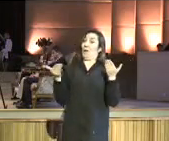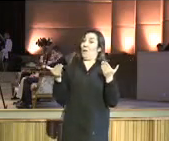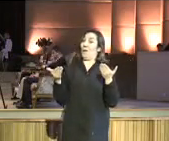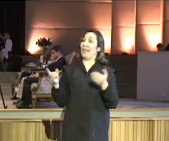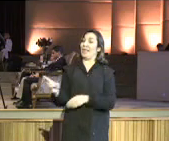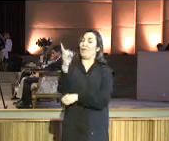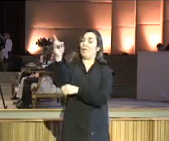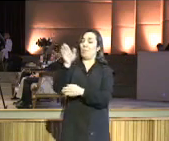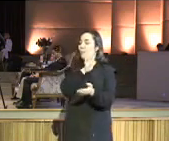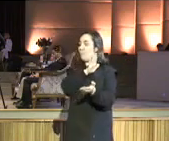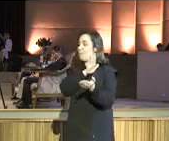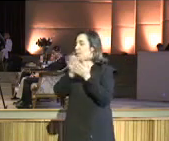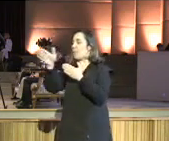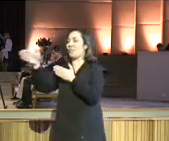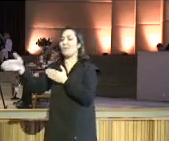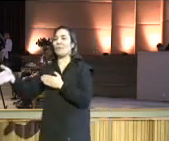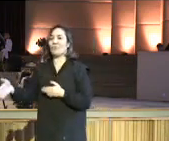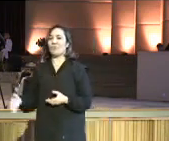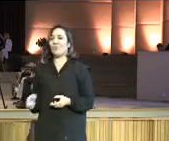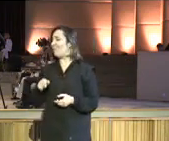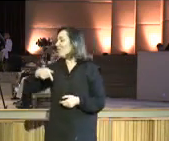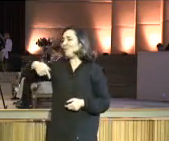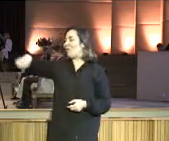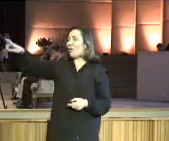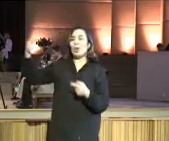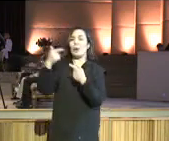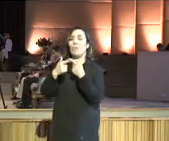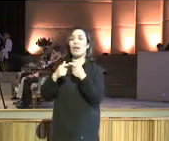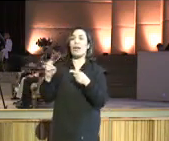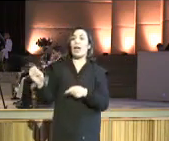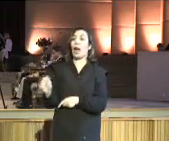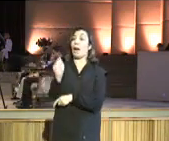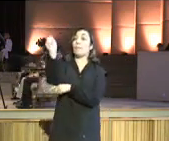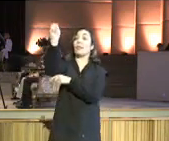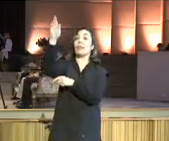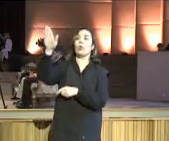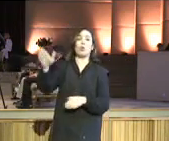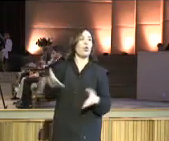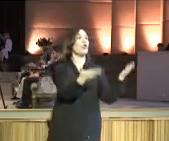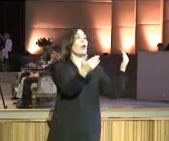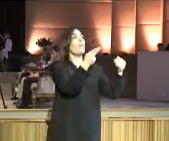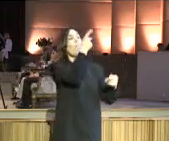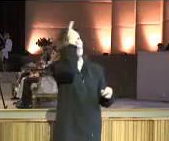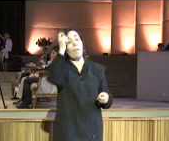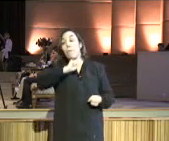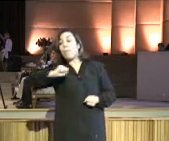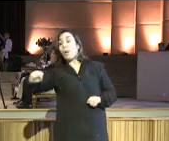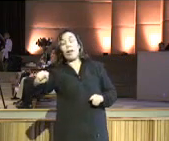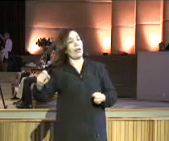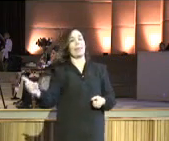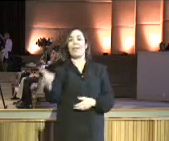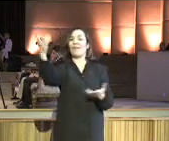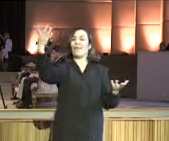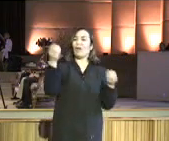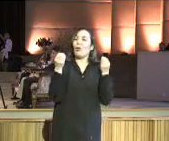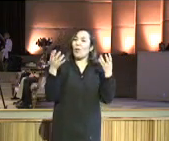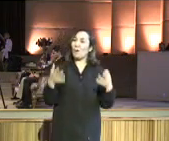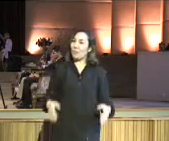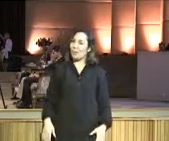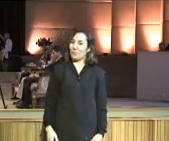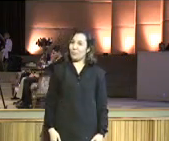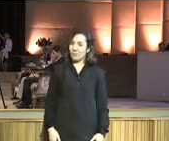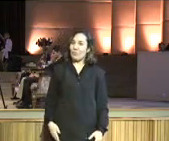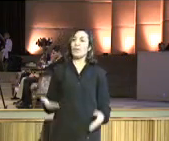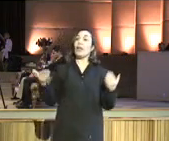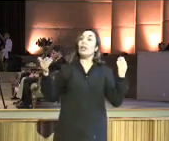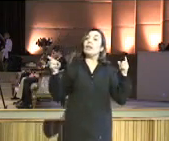ao palácio, num lugar público, e dormir, deitar-se com as 10 concubinas de Davi